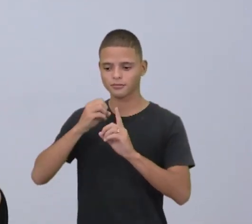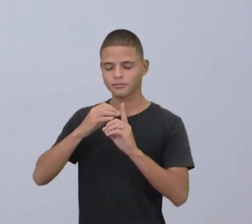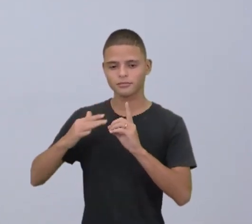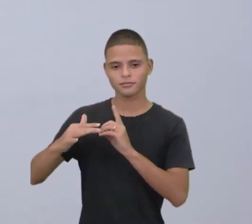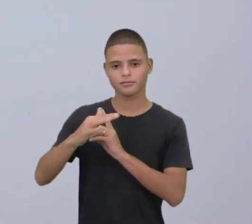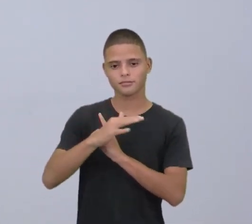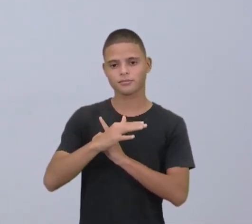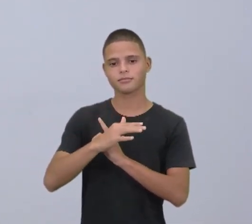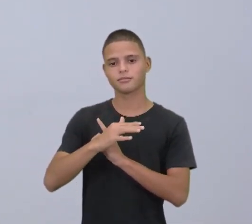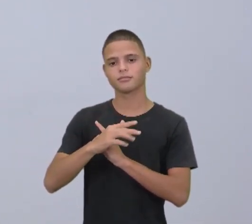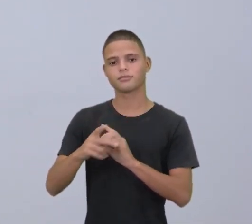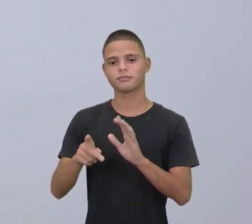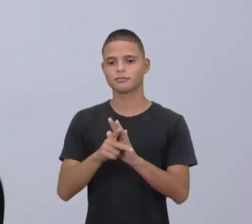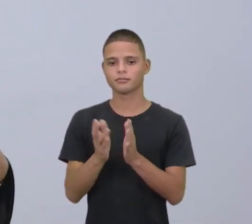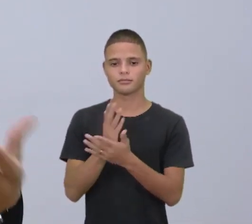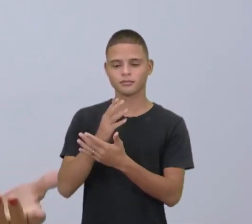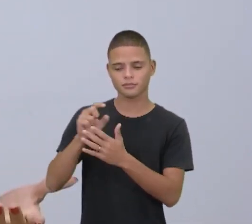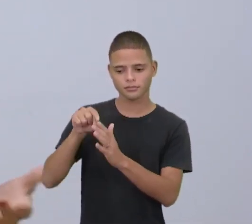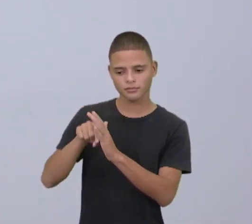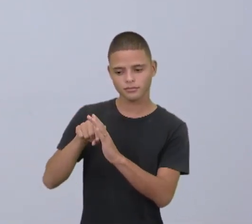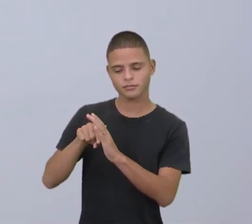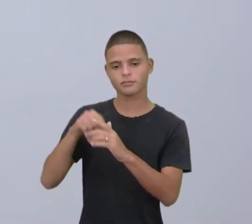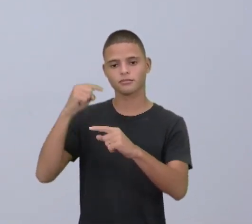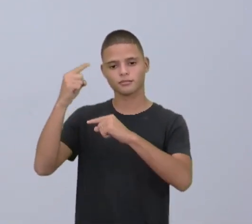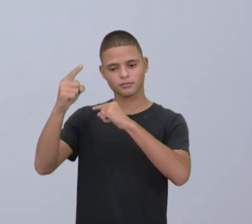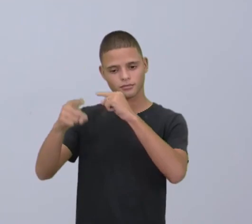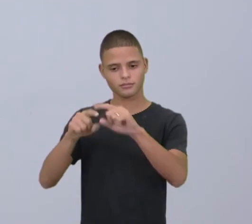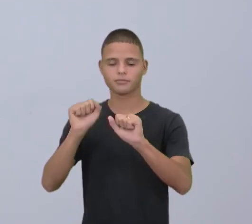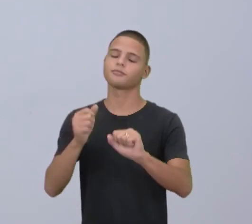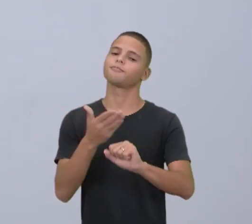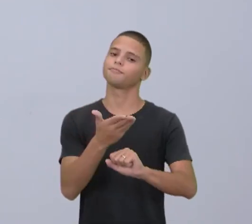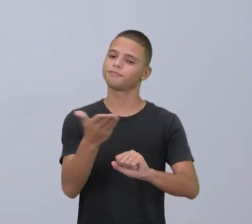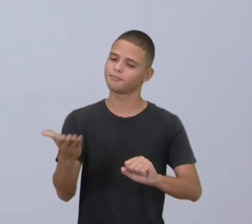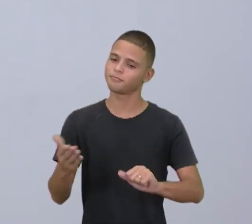né, a humanidade aí, com essas pesquisas. E os próximos podem ser